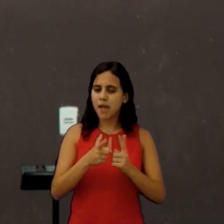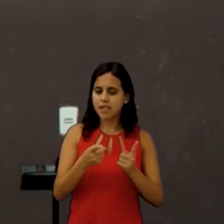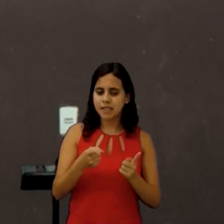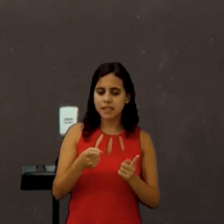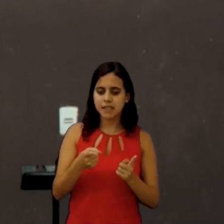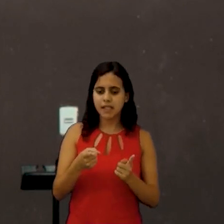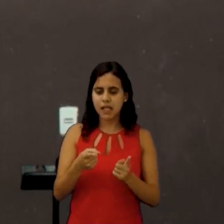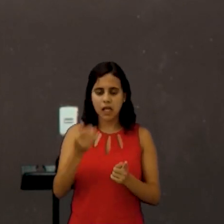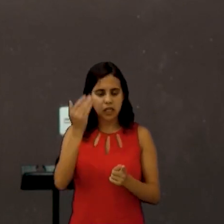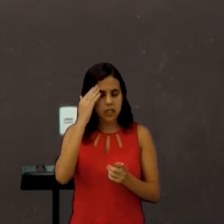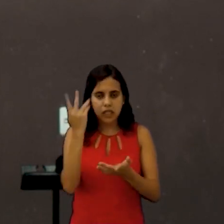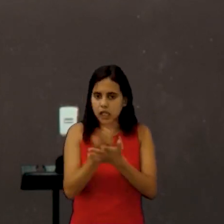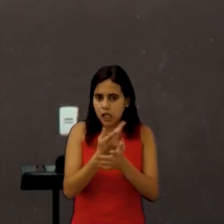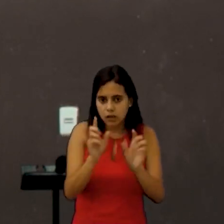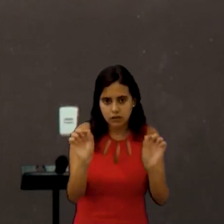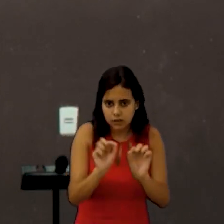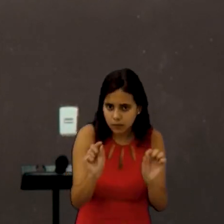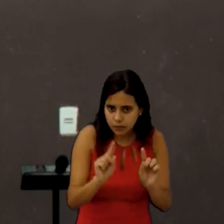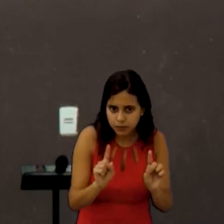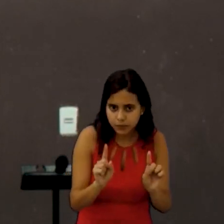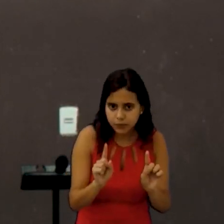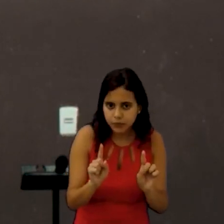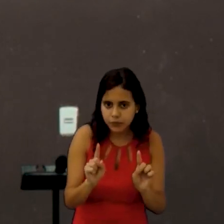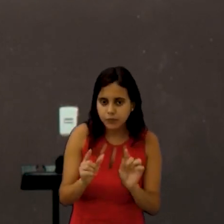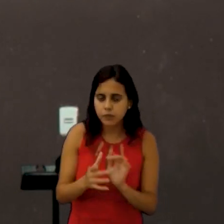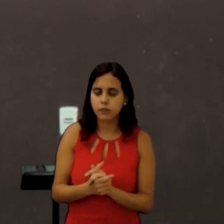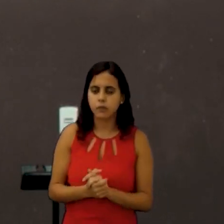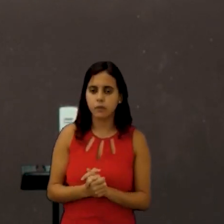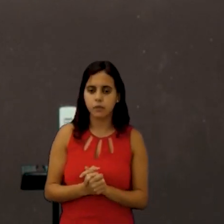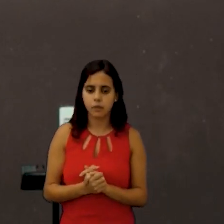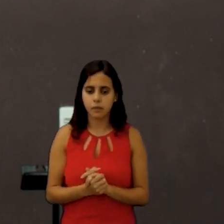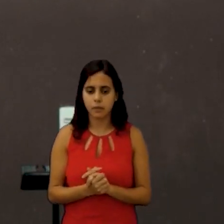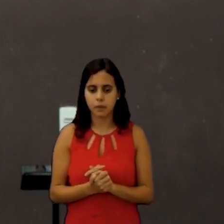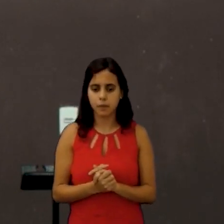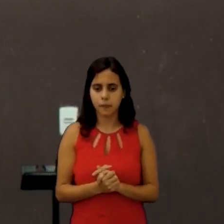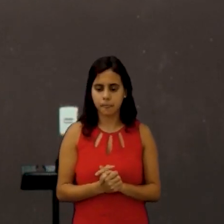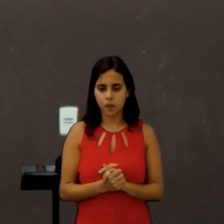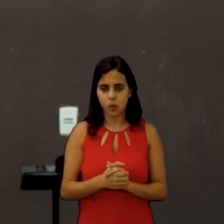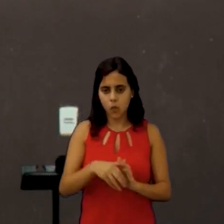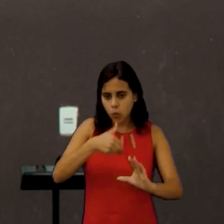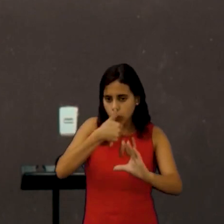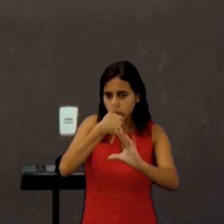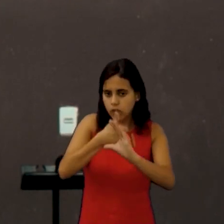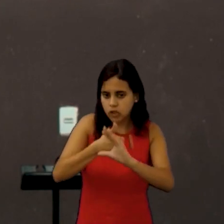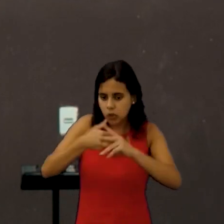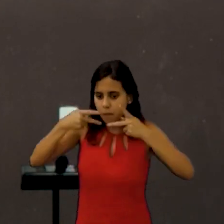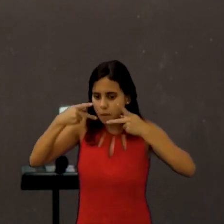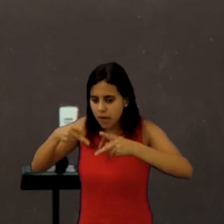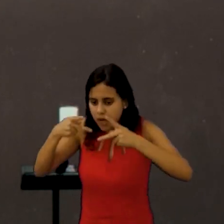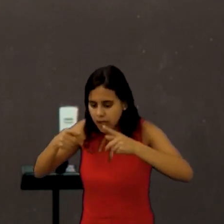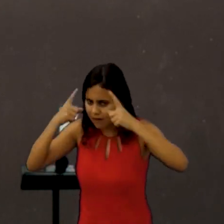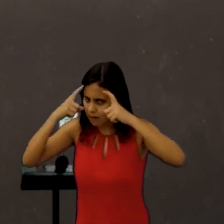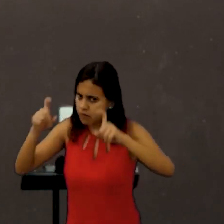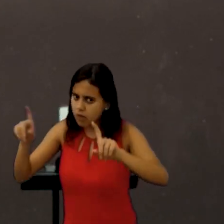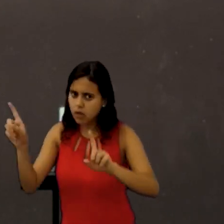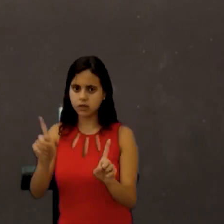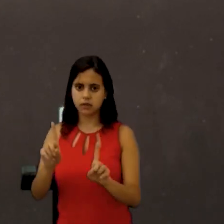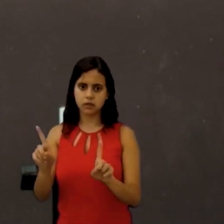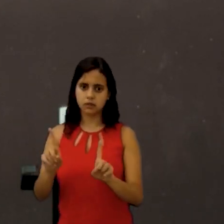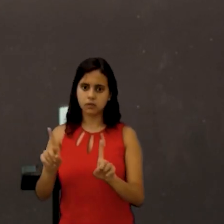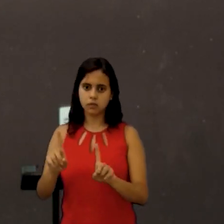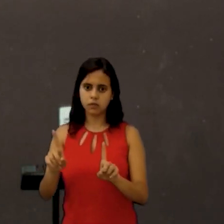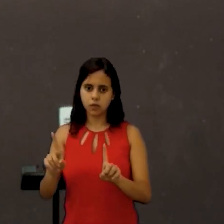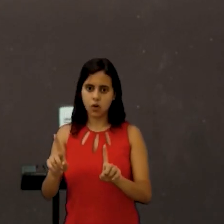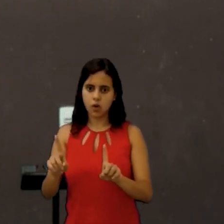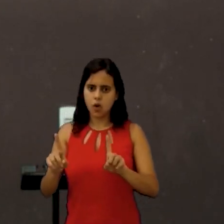com pacifismo, não tem nada a ver uma coisa com a outra. O cristianismo, ele não prega violência e ele